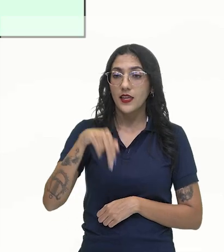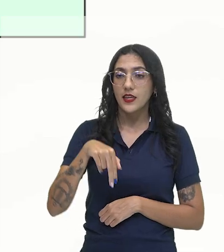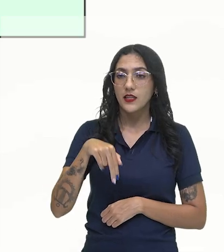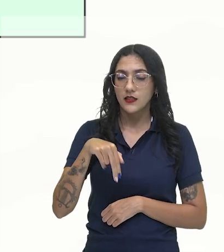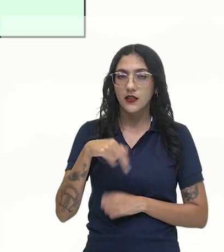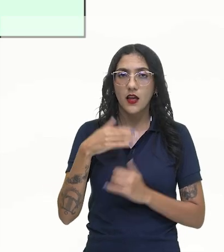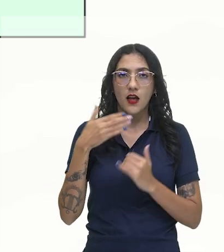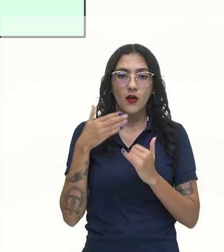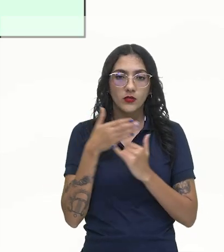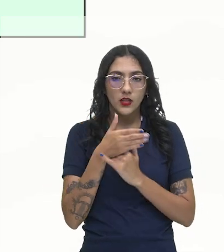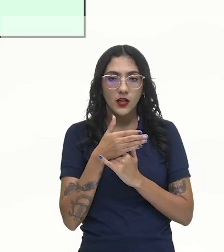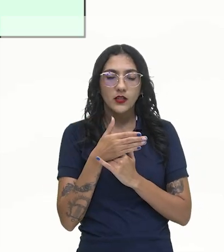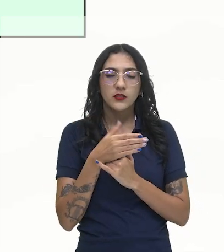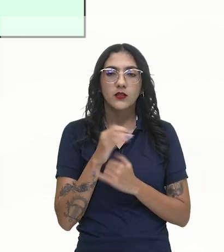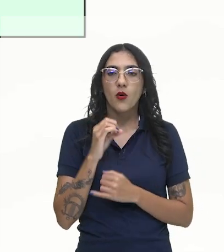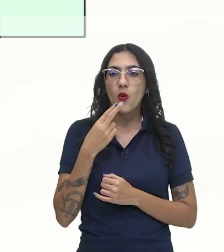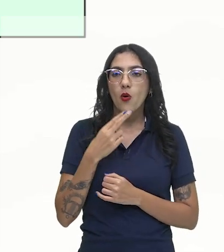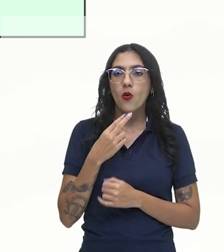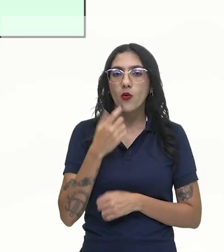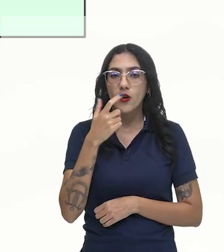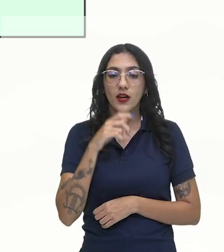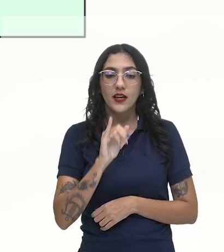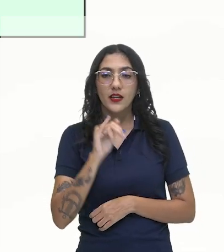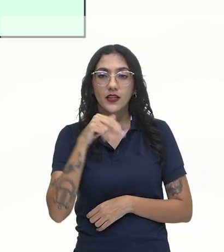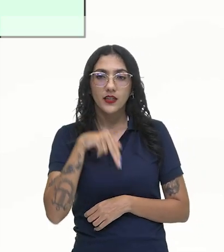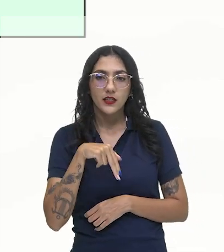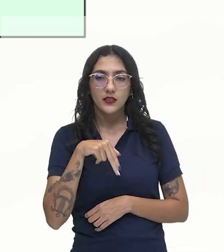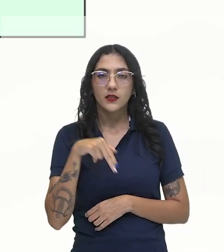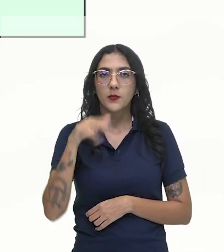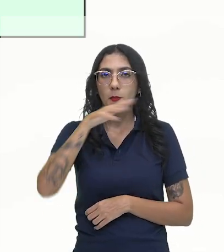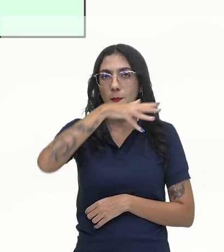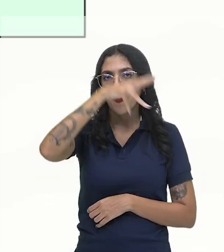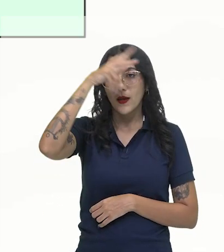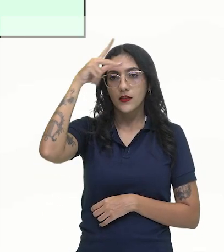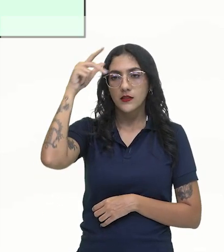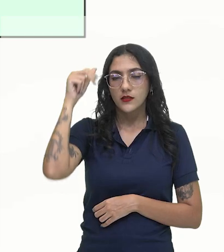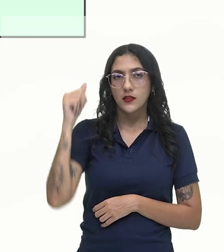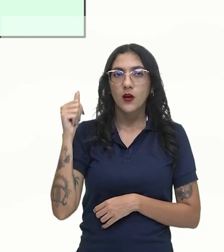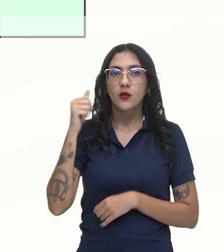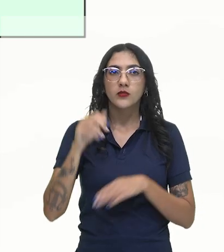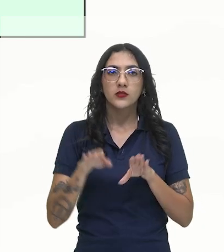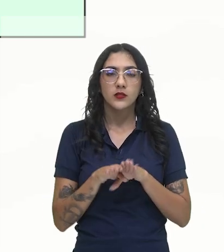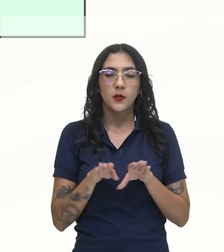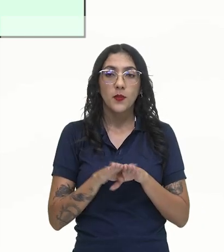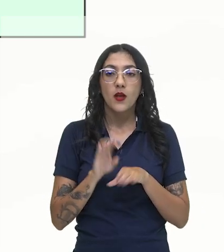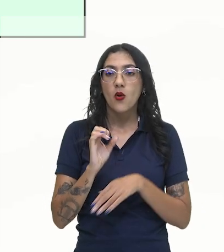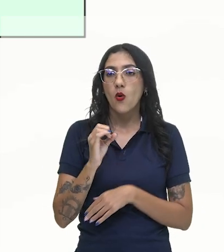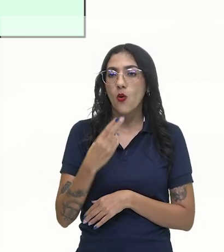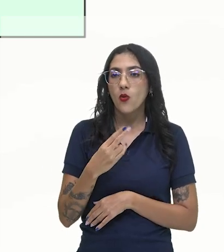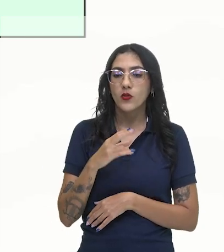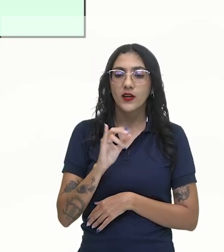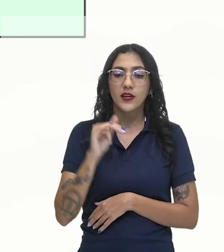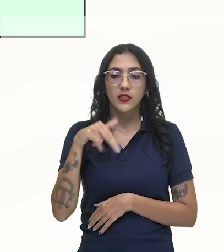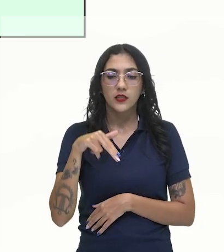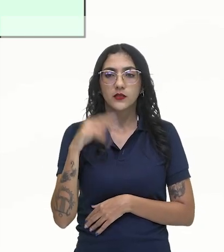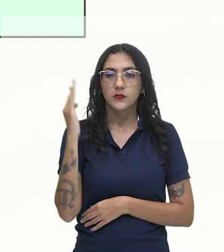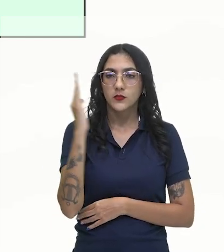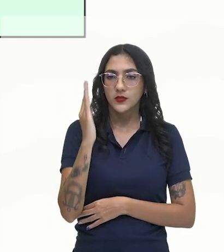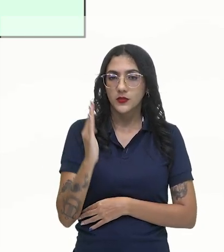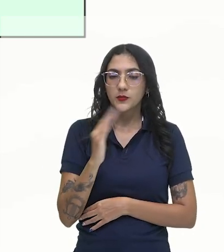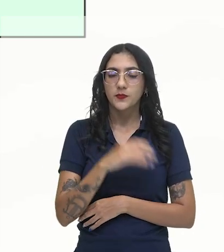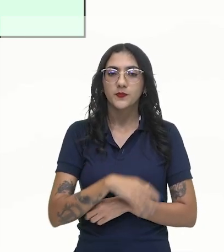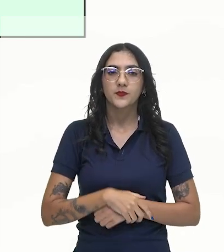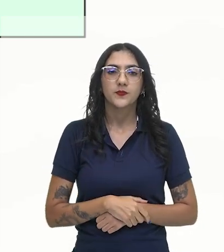Altazes. I live in Manaus. Eu moro em Manaus. I live in Brazil. Eu moro no Brasil.